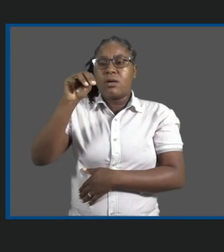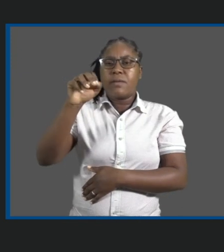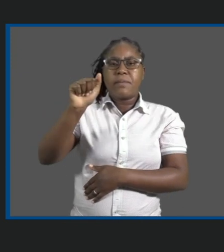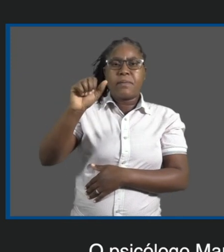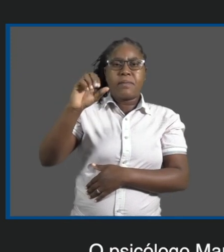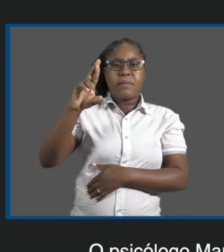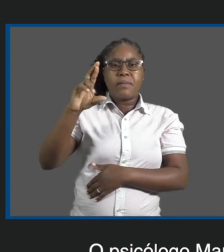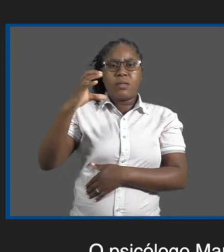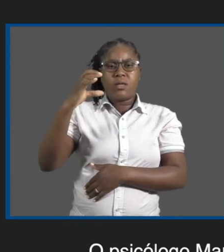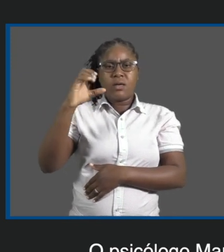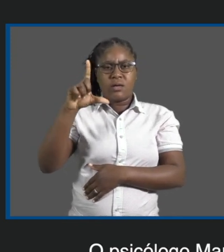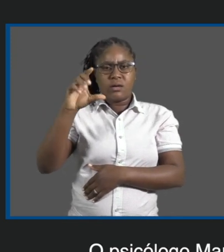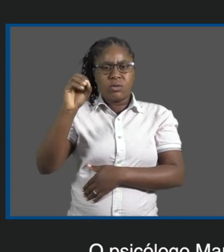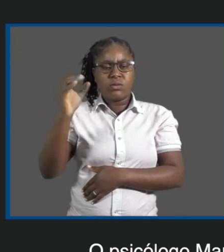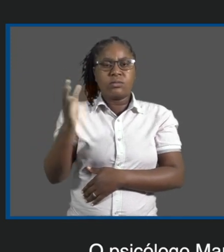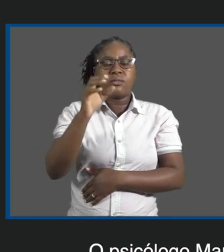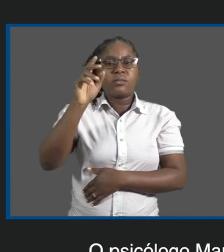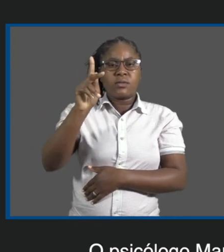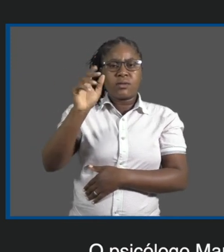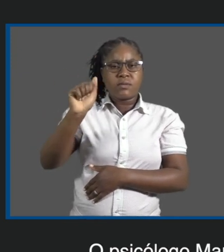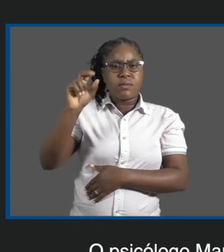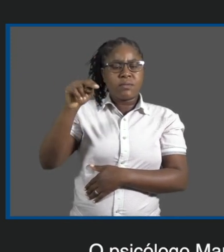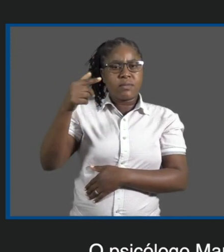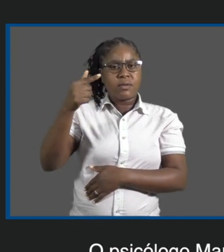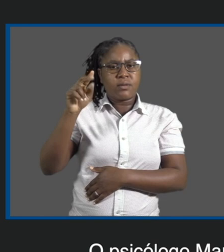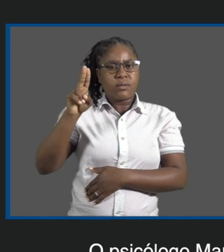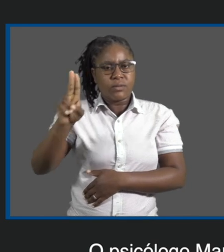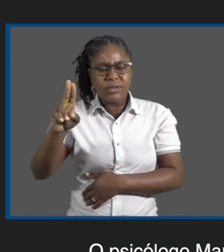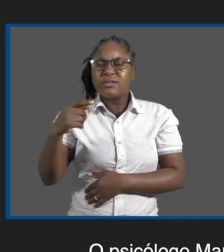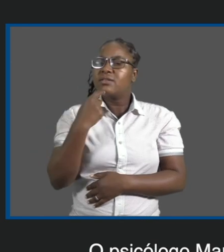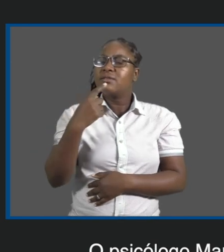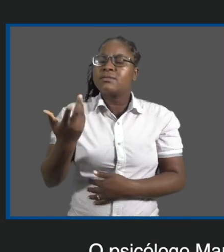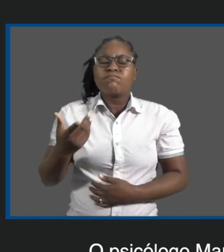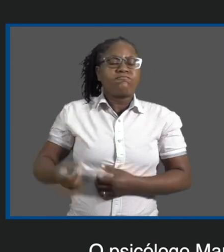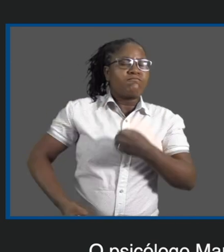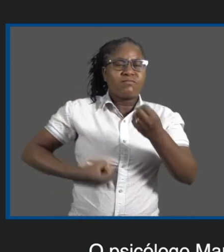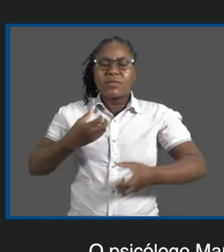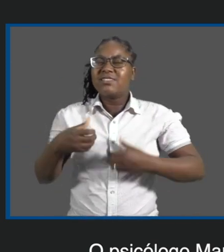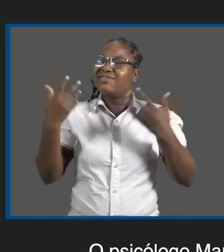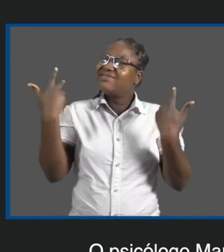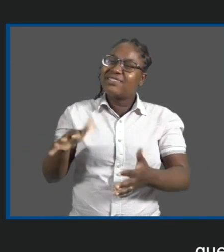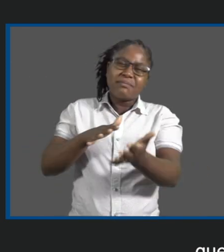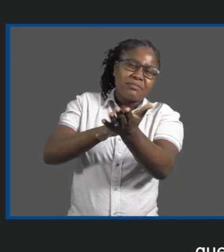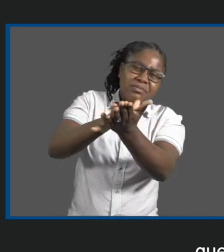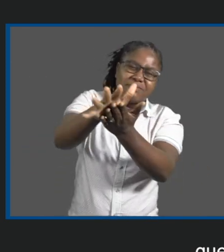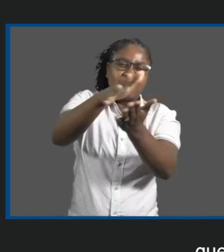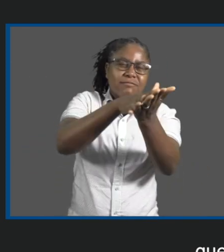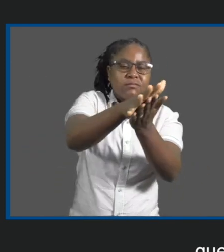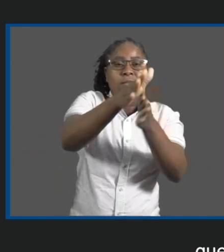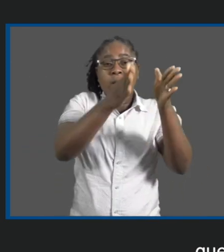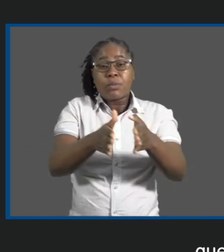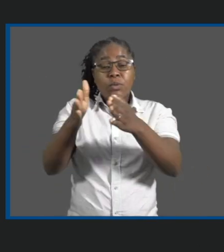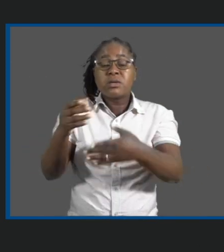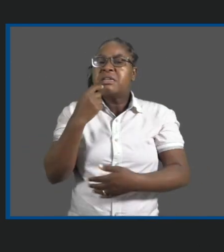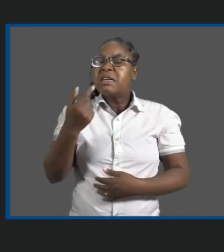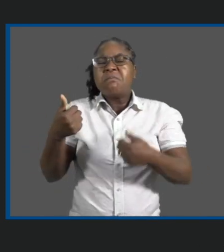O psicólogo Marcelo Canto explica a motivação das principais mudanças comportamentais que ocorrem